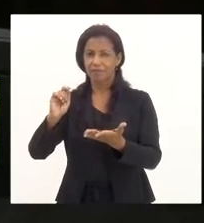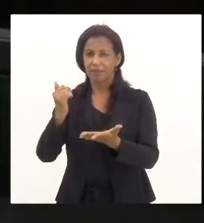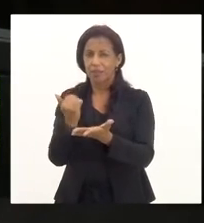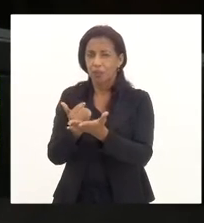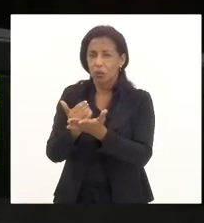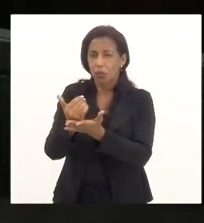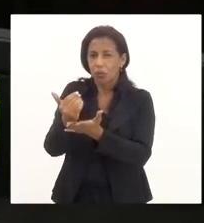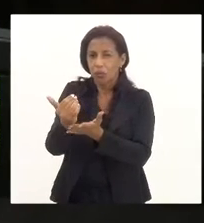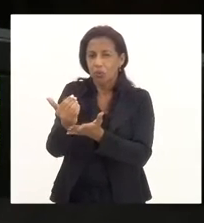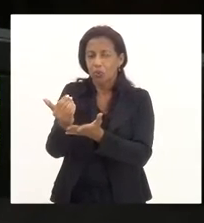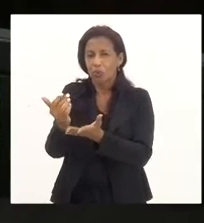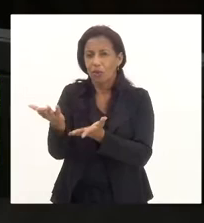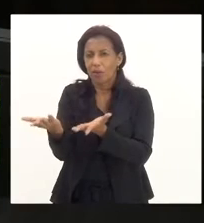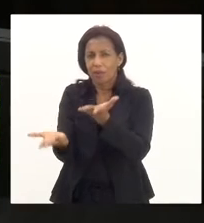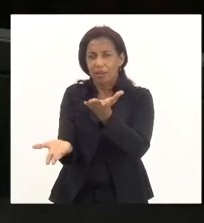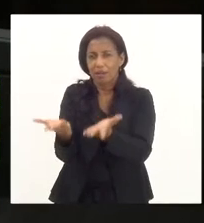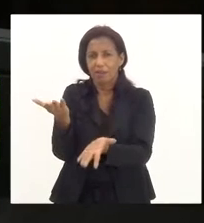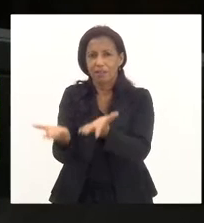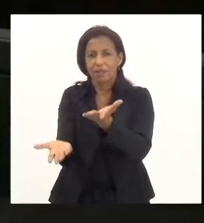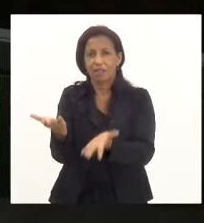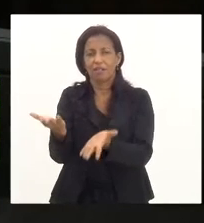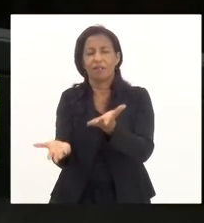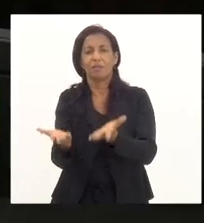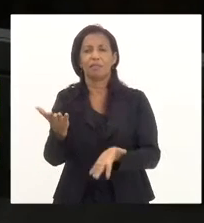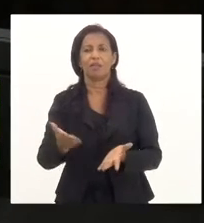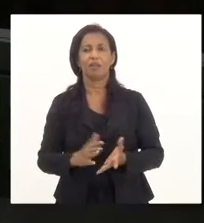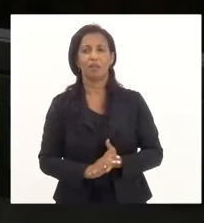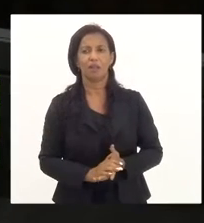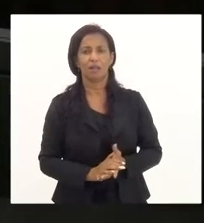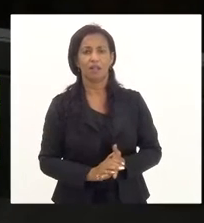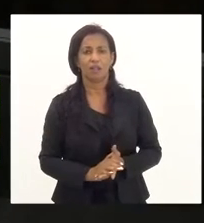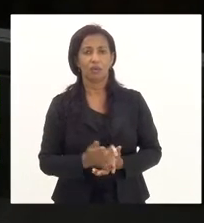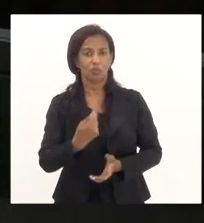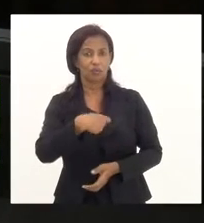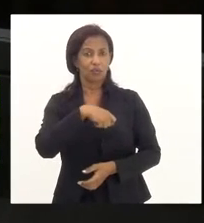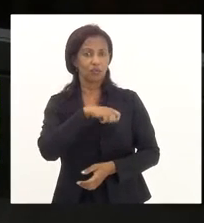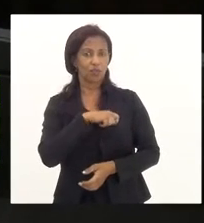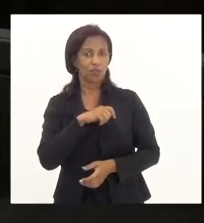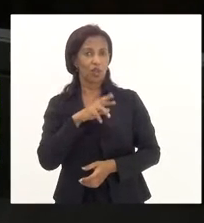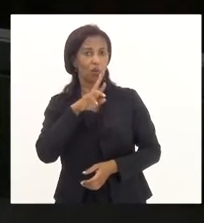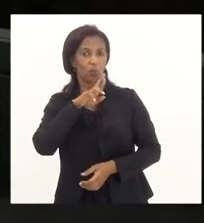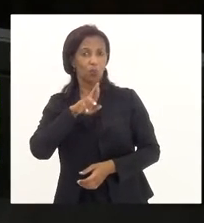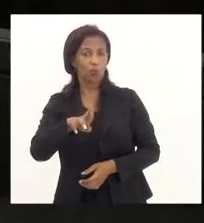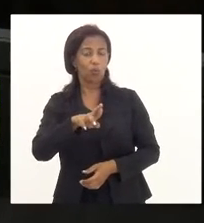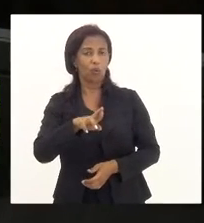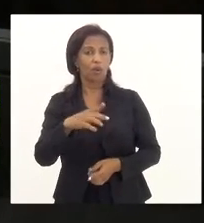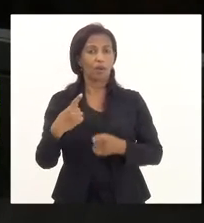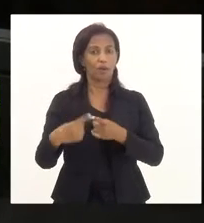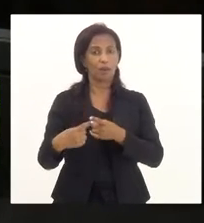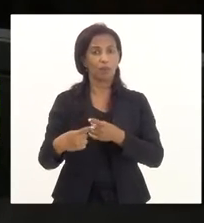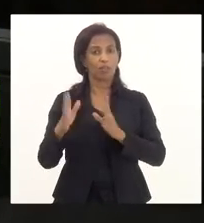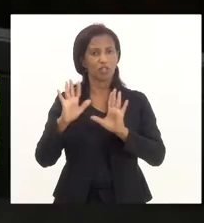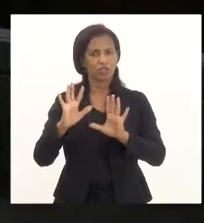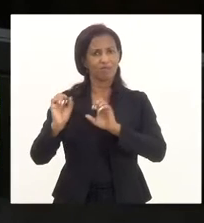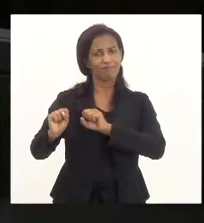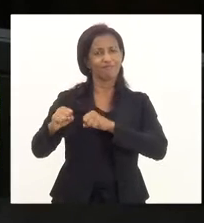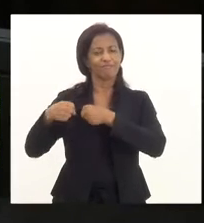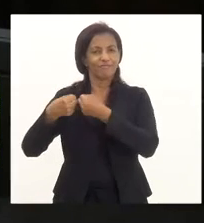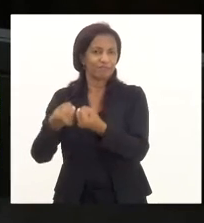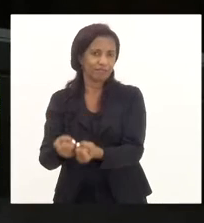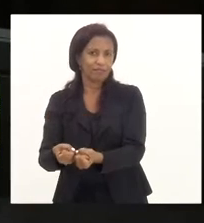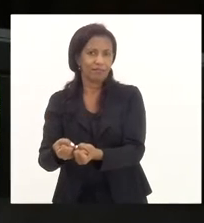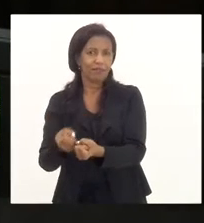começamos a equilibrar e lá a questão fiscal o resultado fiscal é fruto desse esforço